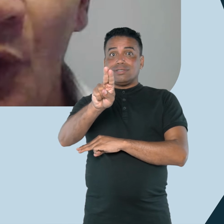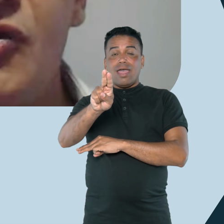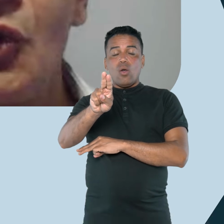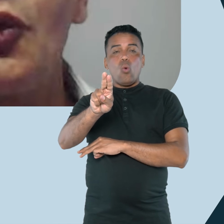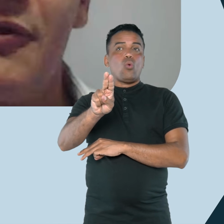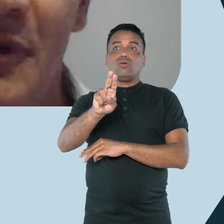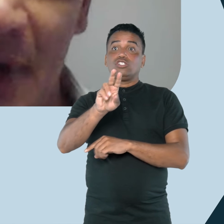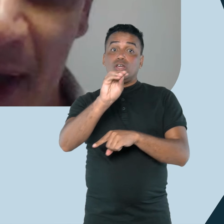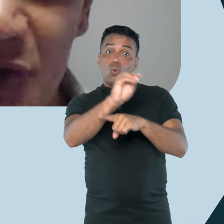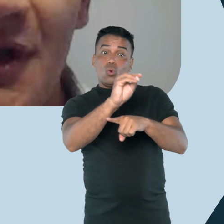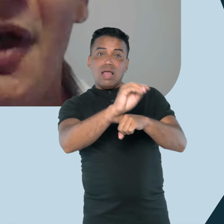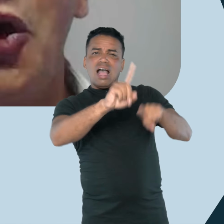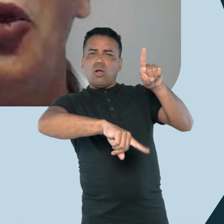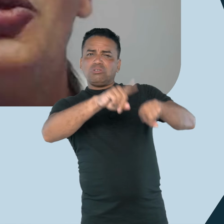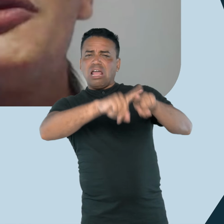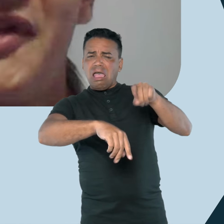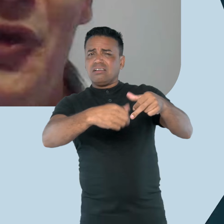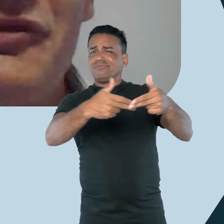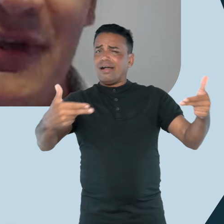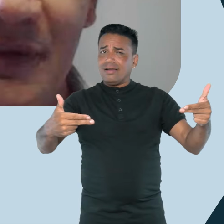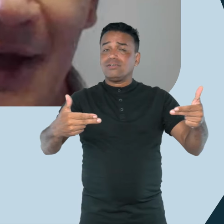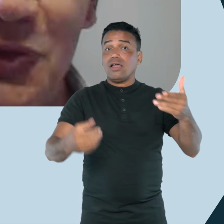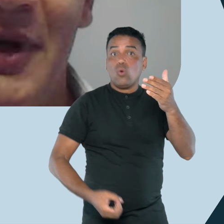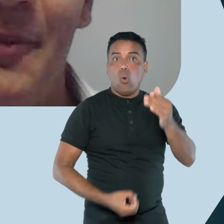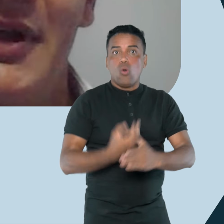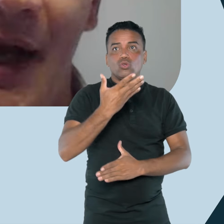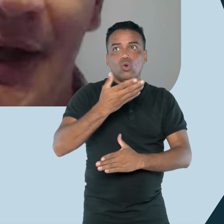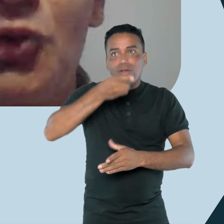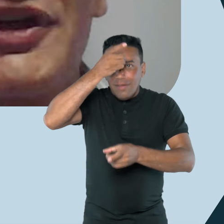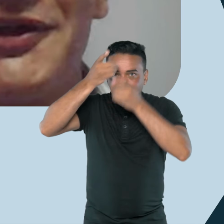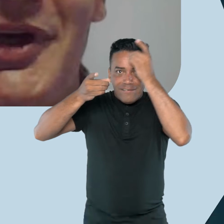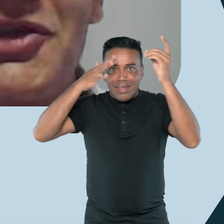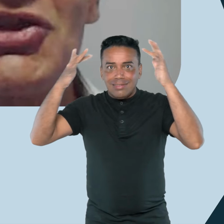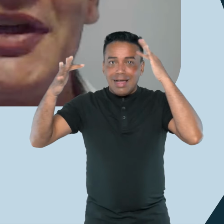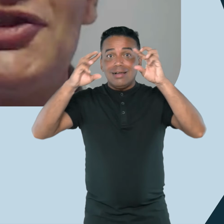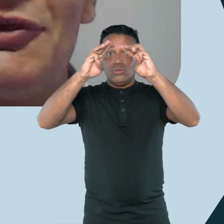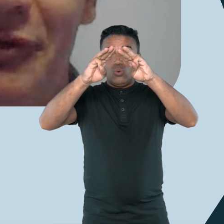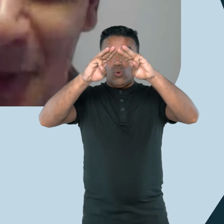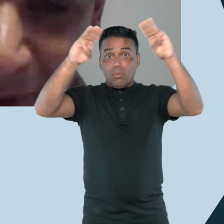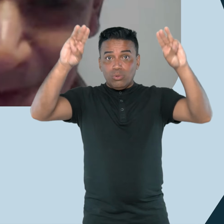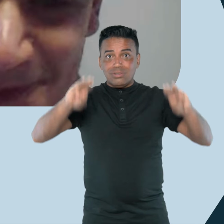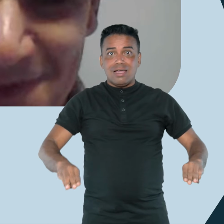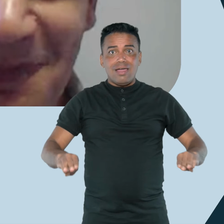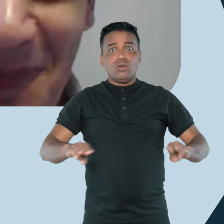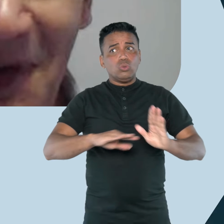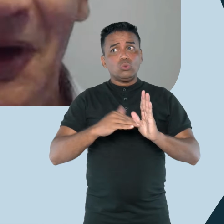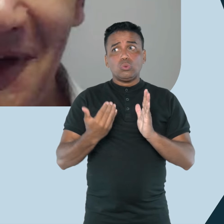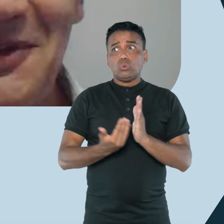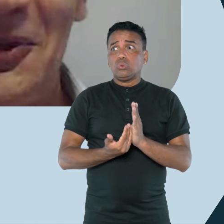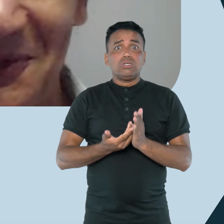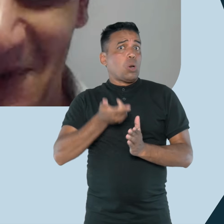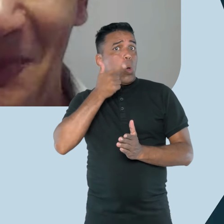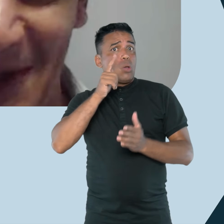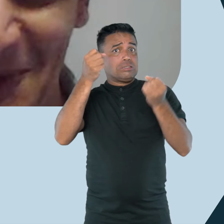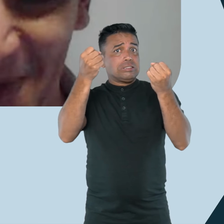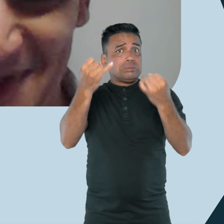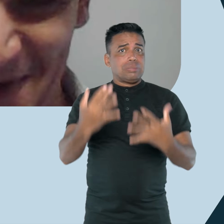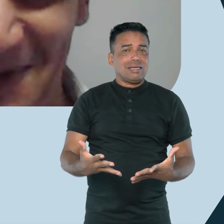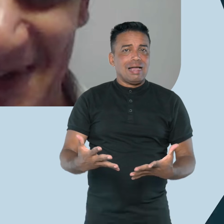bens e construo, na verdade, um museu inventado para abrigar tudo aquilo que a gente tem de efêmero. Olha